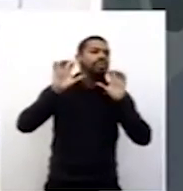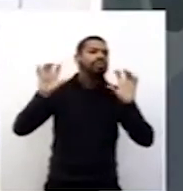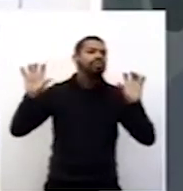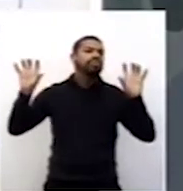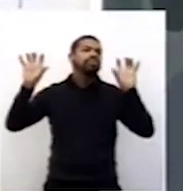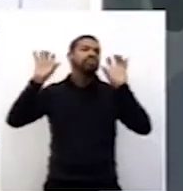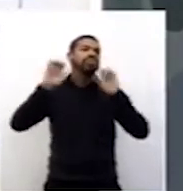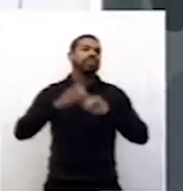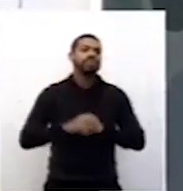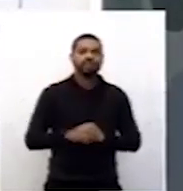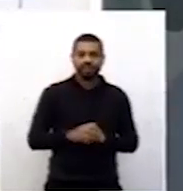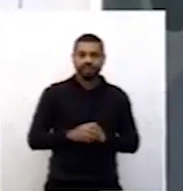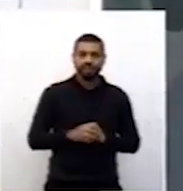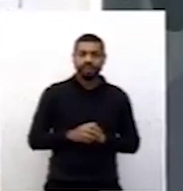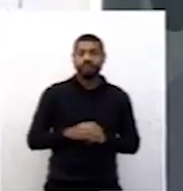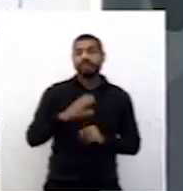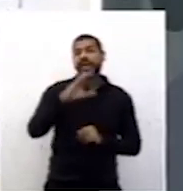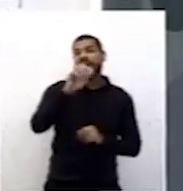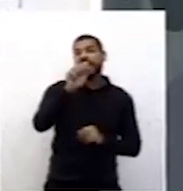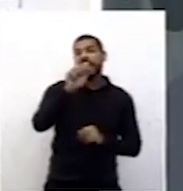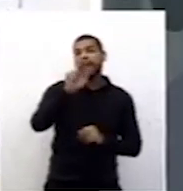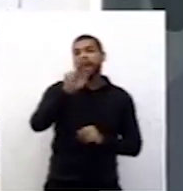Efeito. Caused, ó,